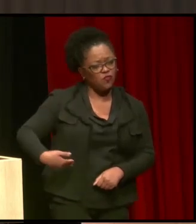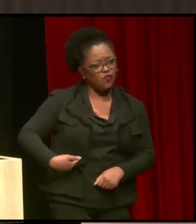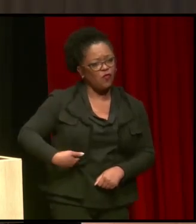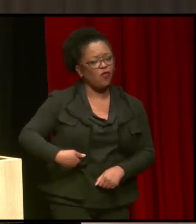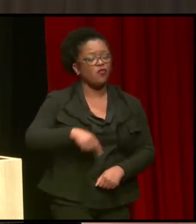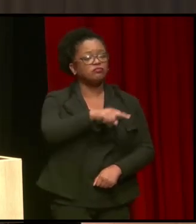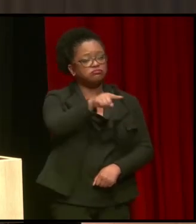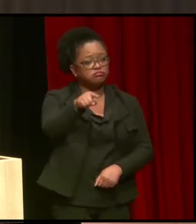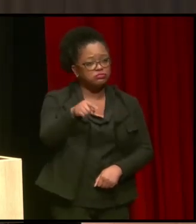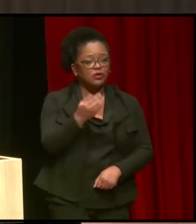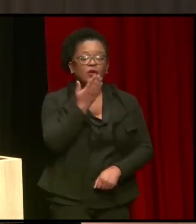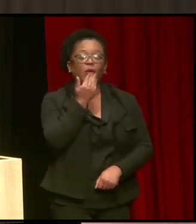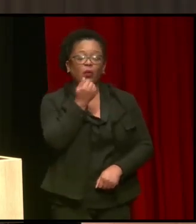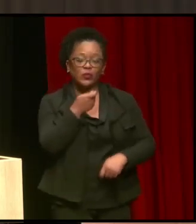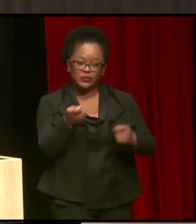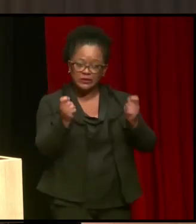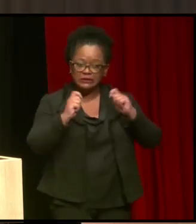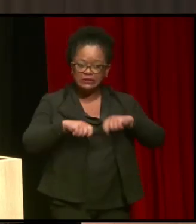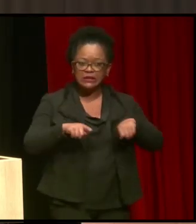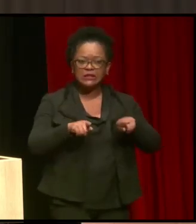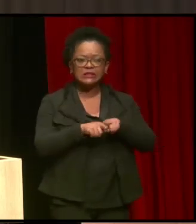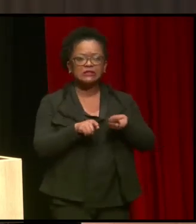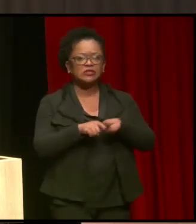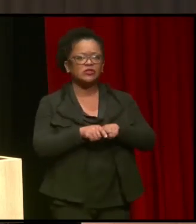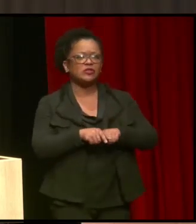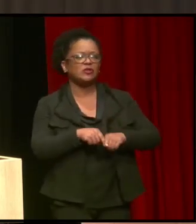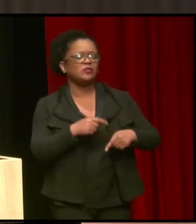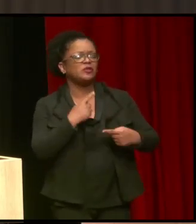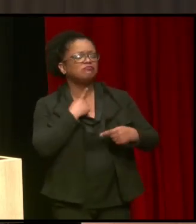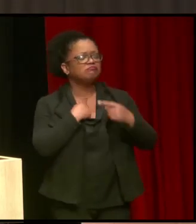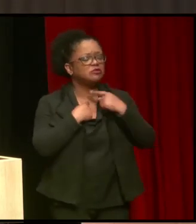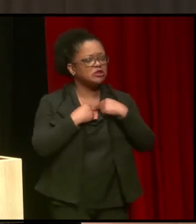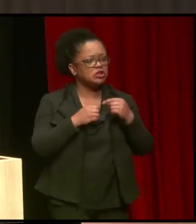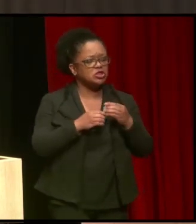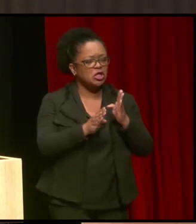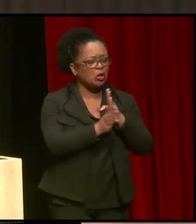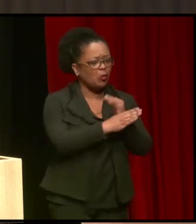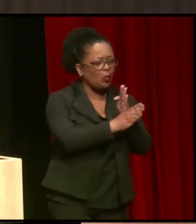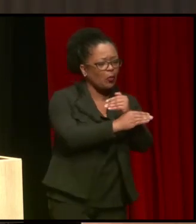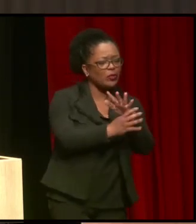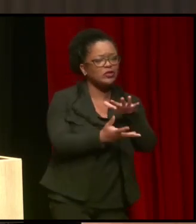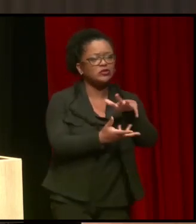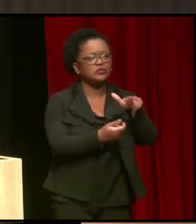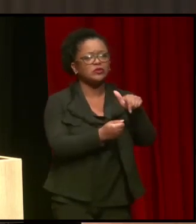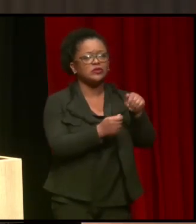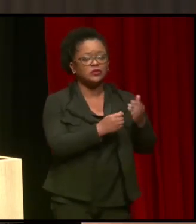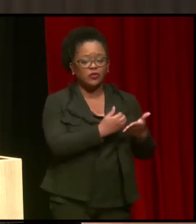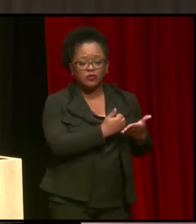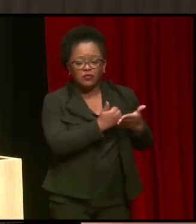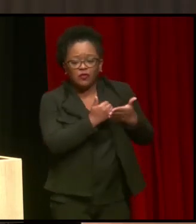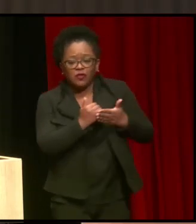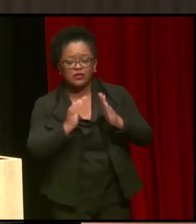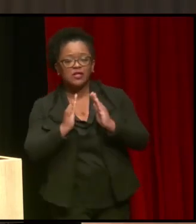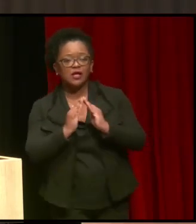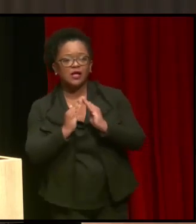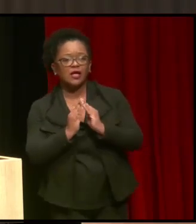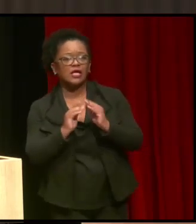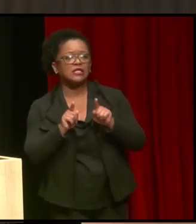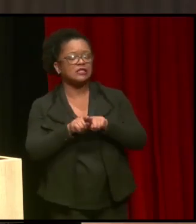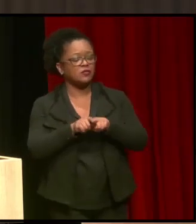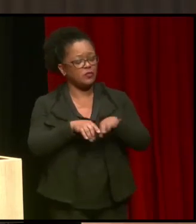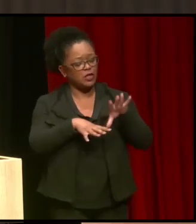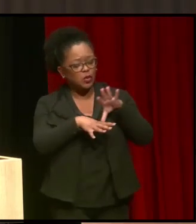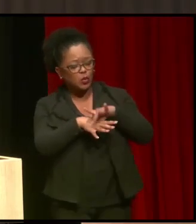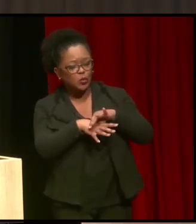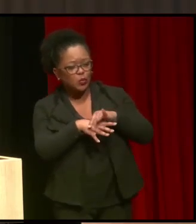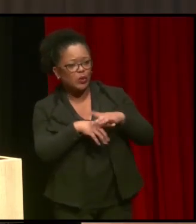e me deram água. Era estrangeiro e me receberam na sua casa. Estava sem roupa e me vestiram. Estava doente e cuidaram